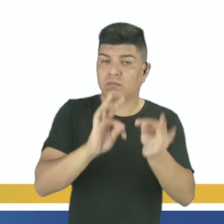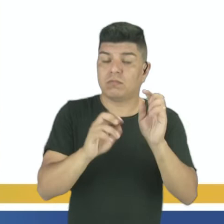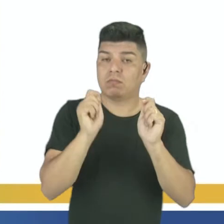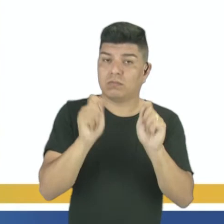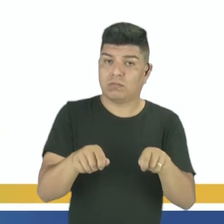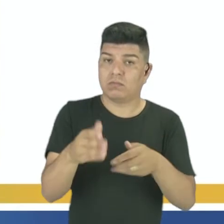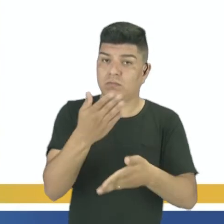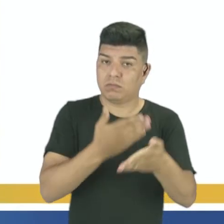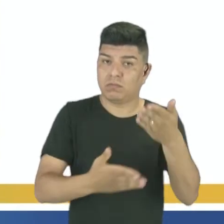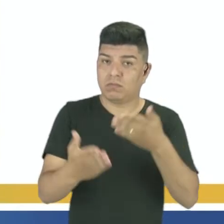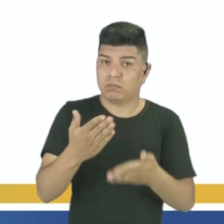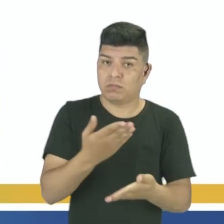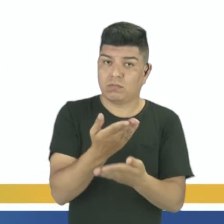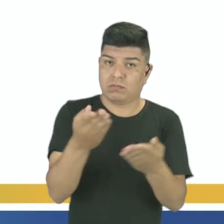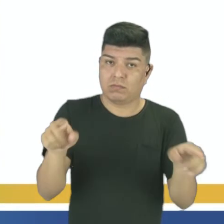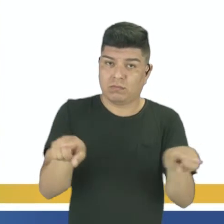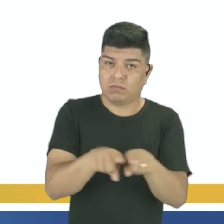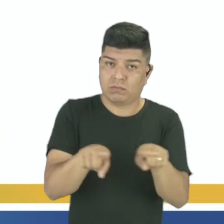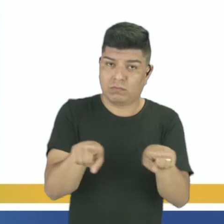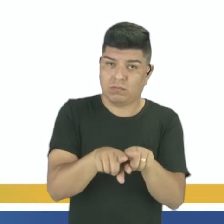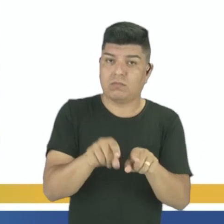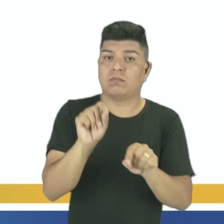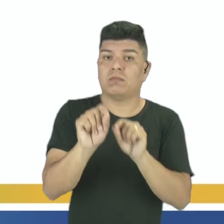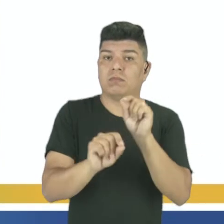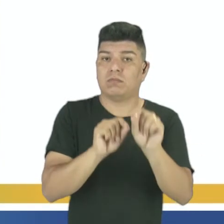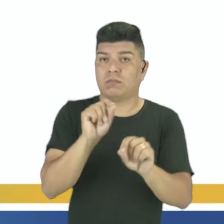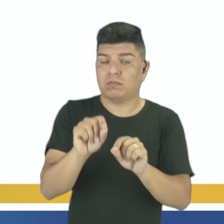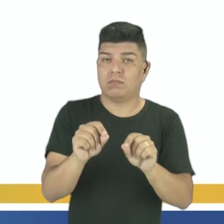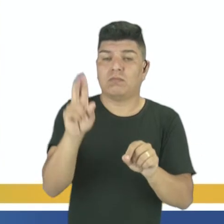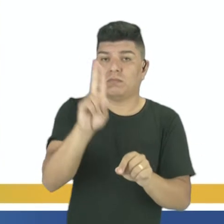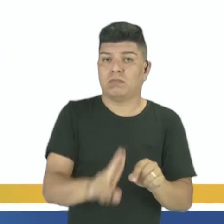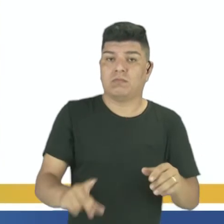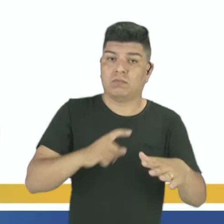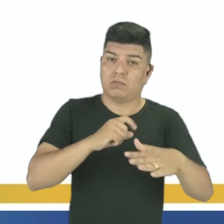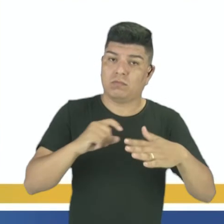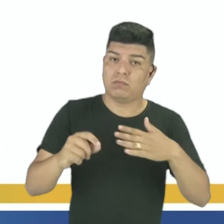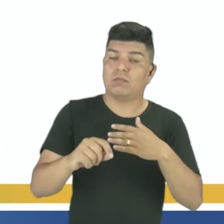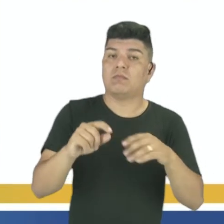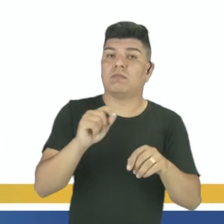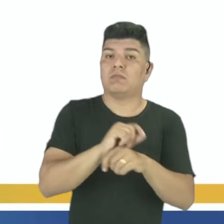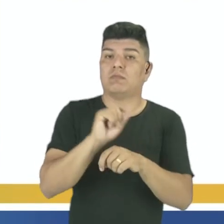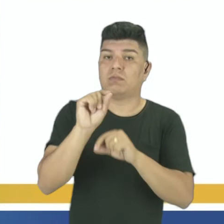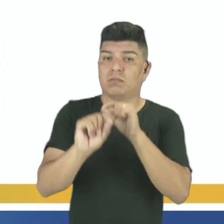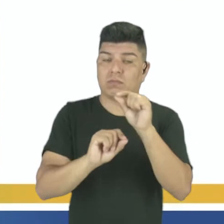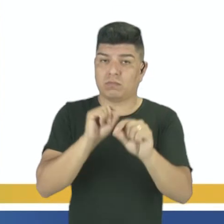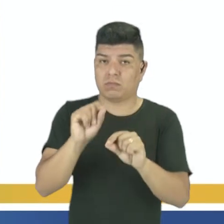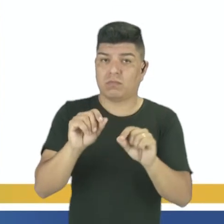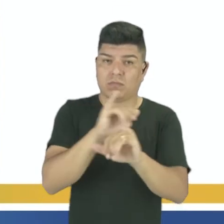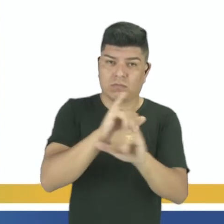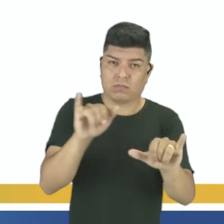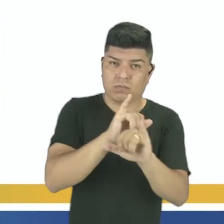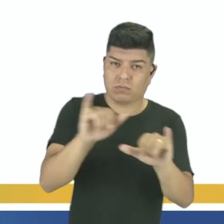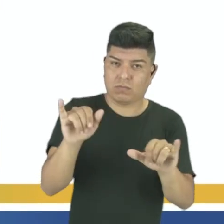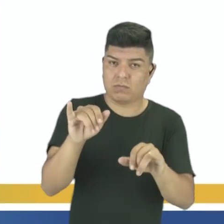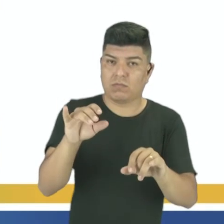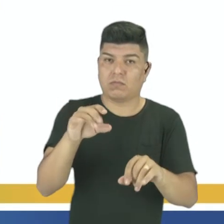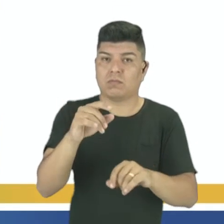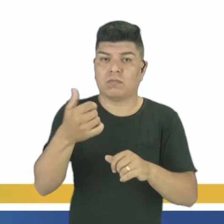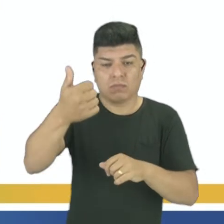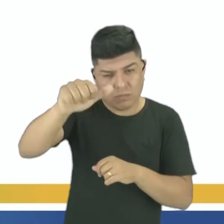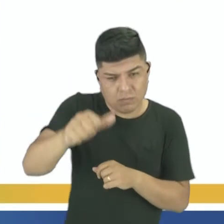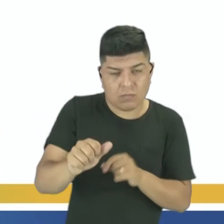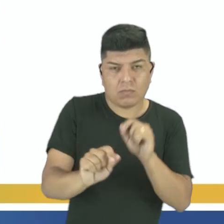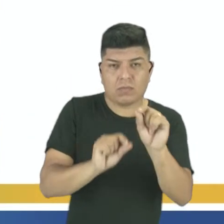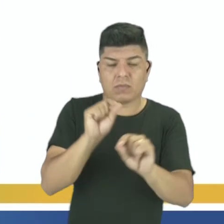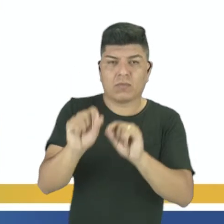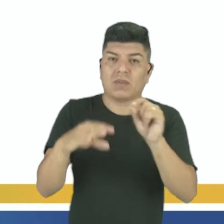até interagir com você por meio das redes sociais. São mais utilizados para analisar informações de arquivos e servidores em